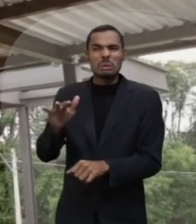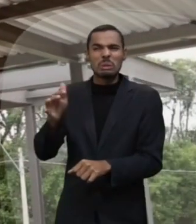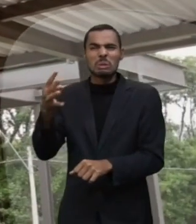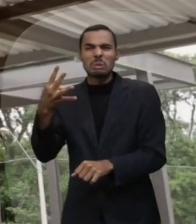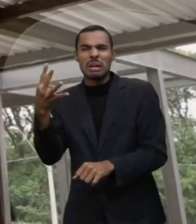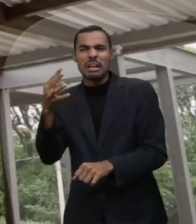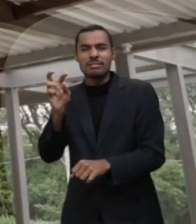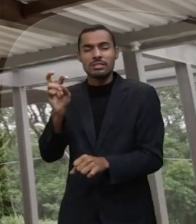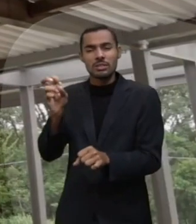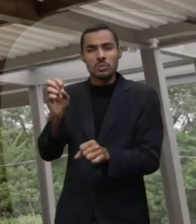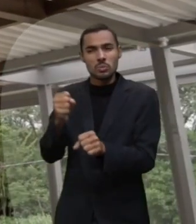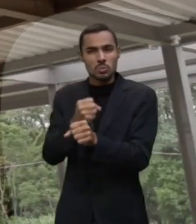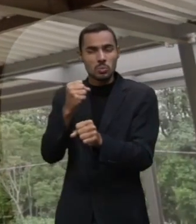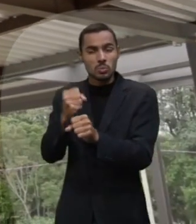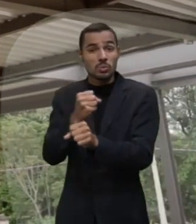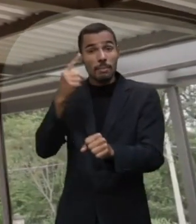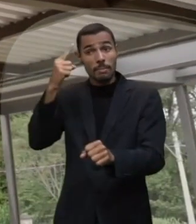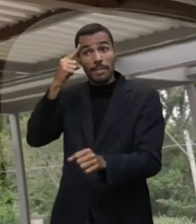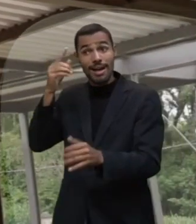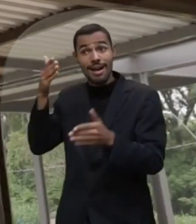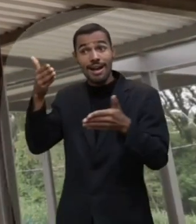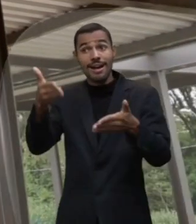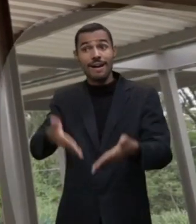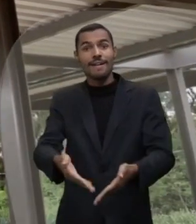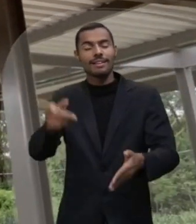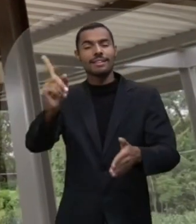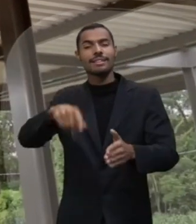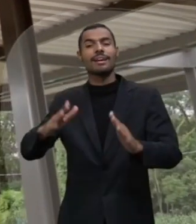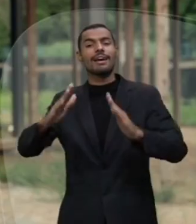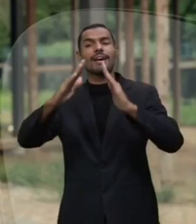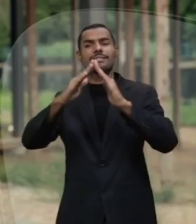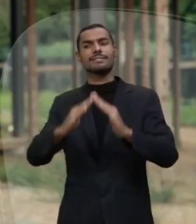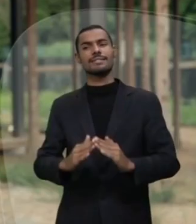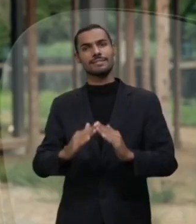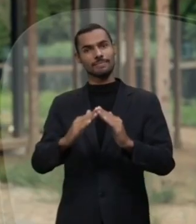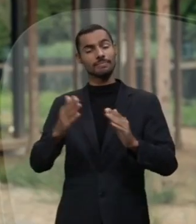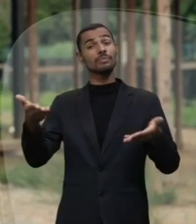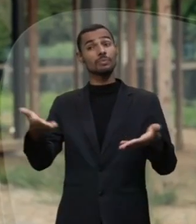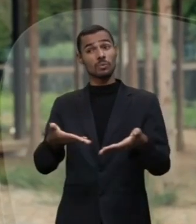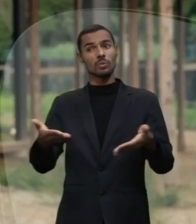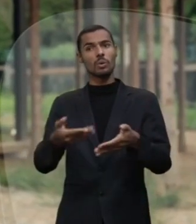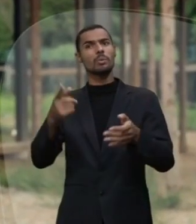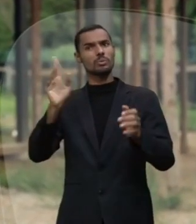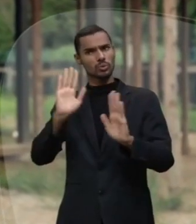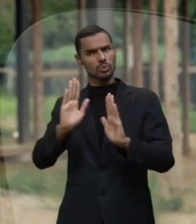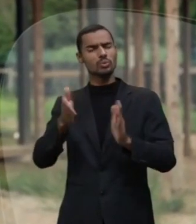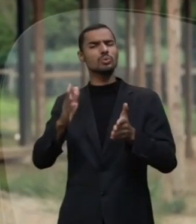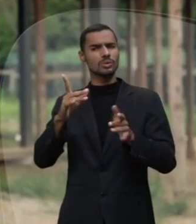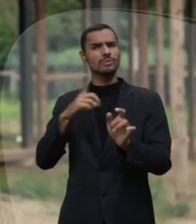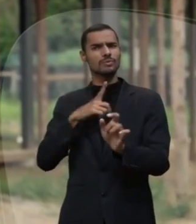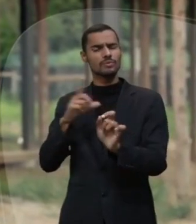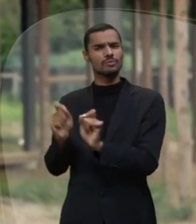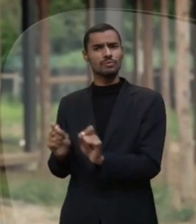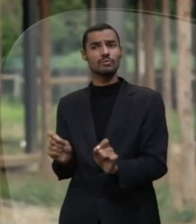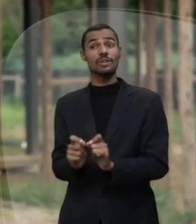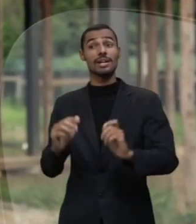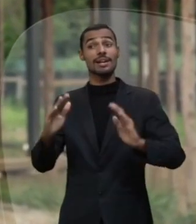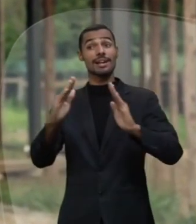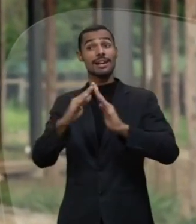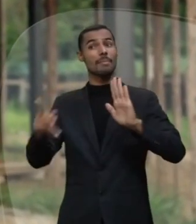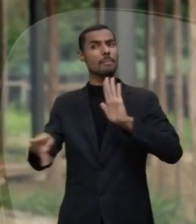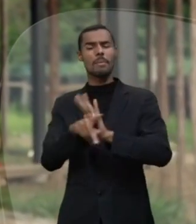ou 5 anos atrás, a trazer a metálica para a área residencial. Então hoje nós já estamos fazendo